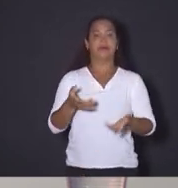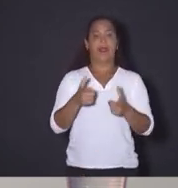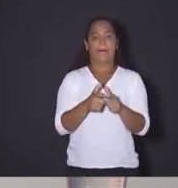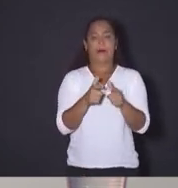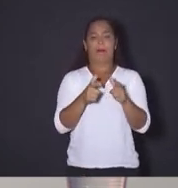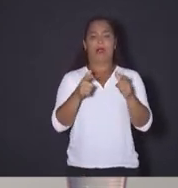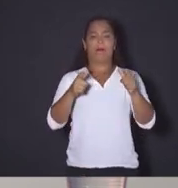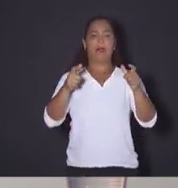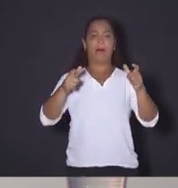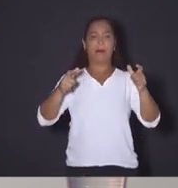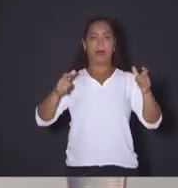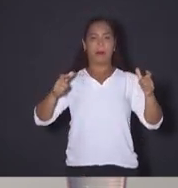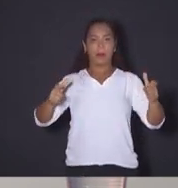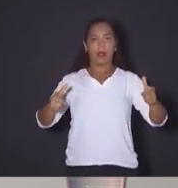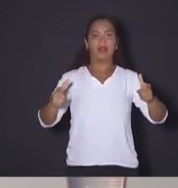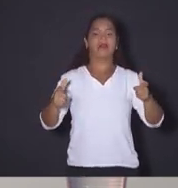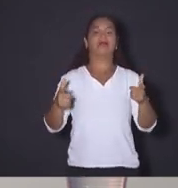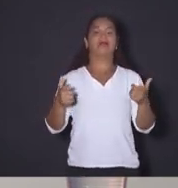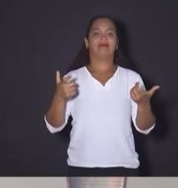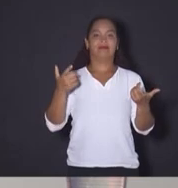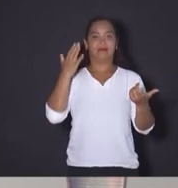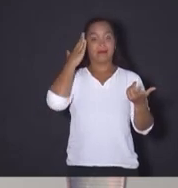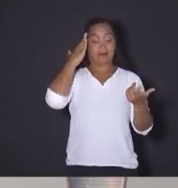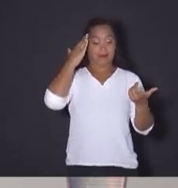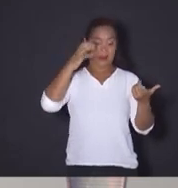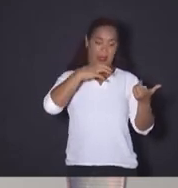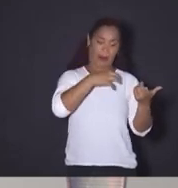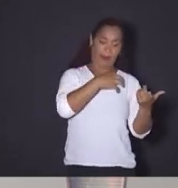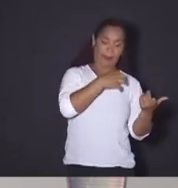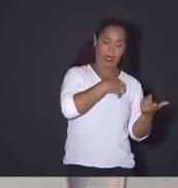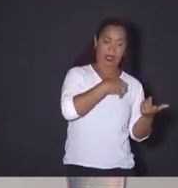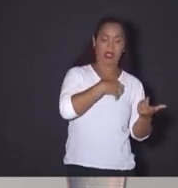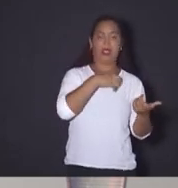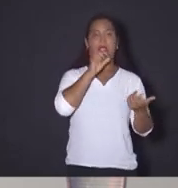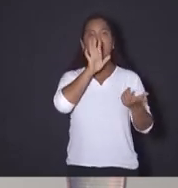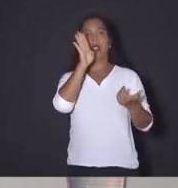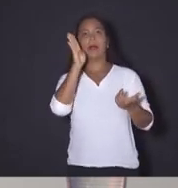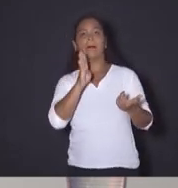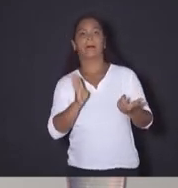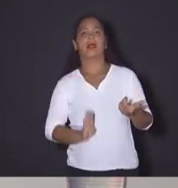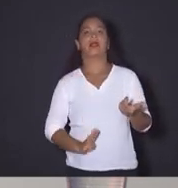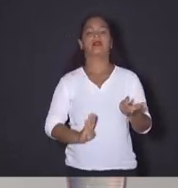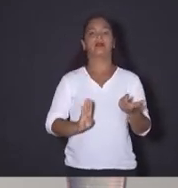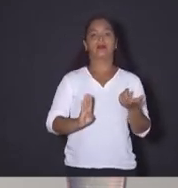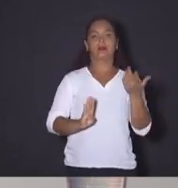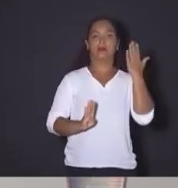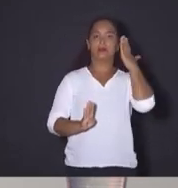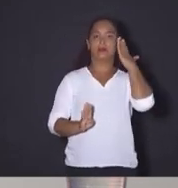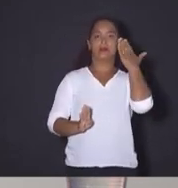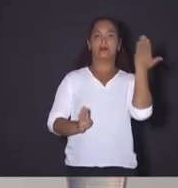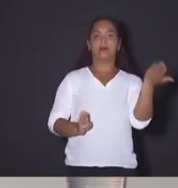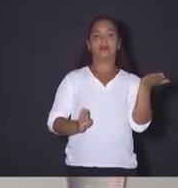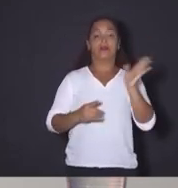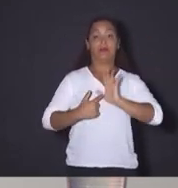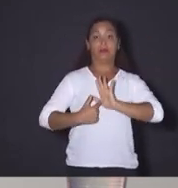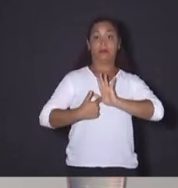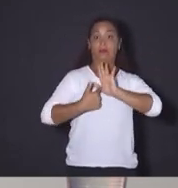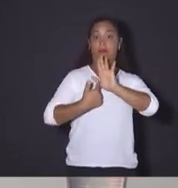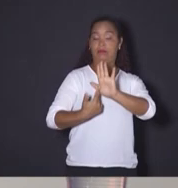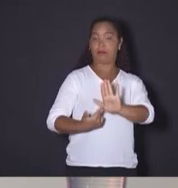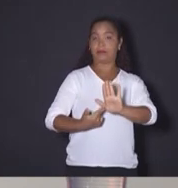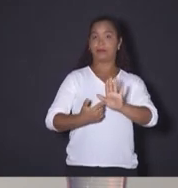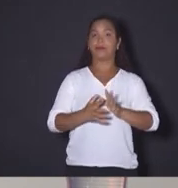significativa da educação básica na bahia no brasil é de forma muito expressiva nos últimos